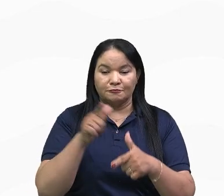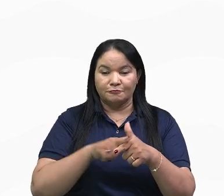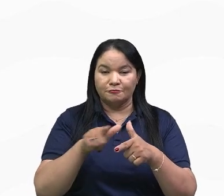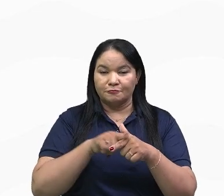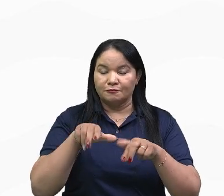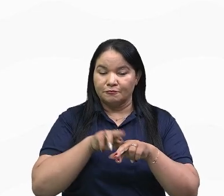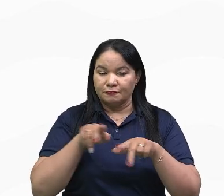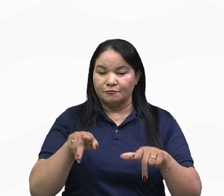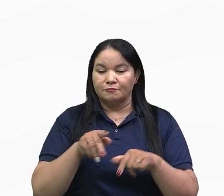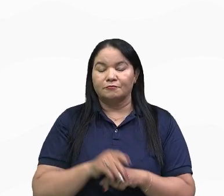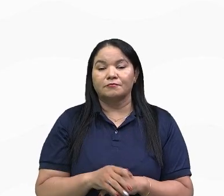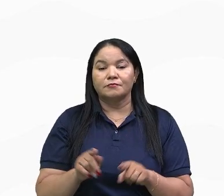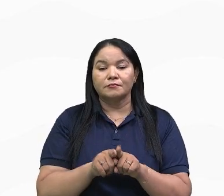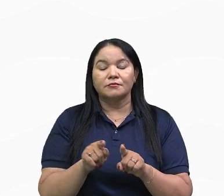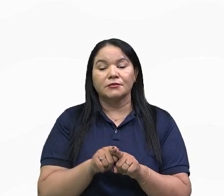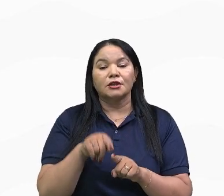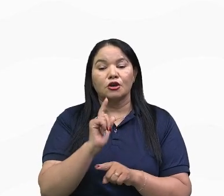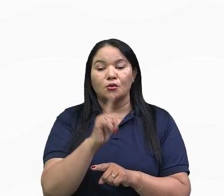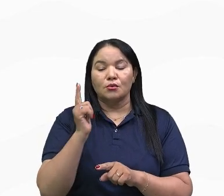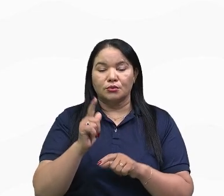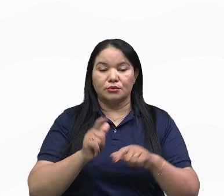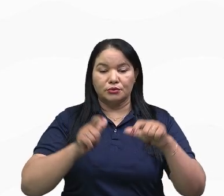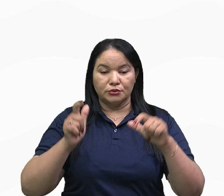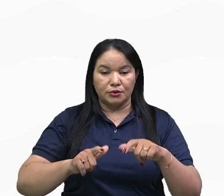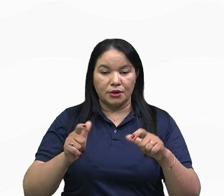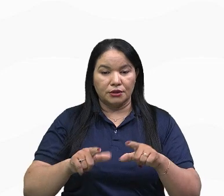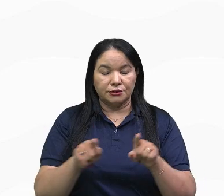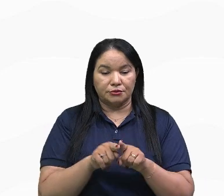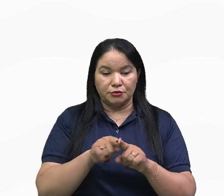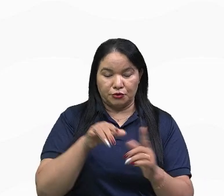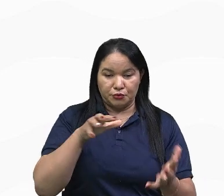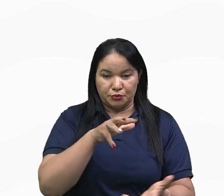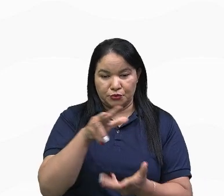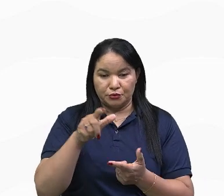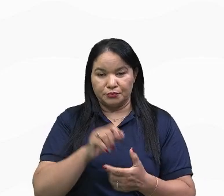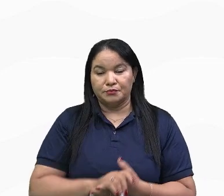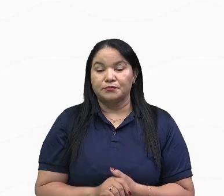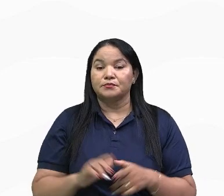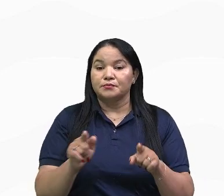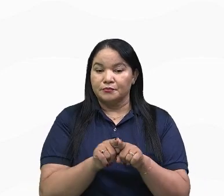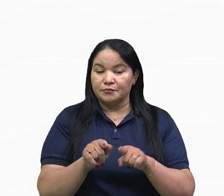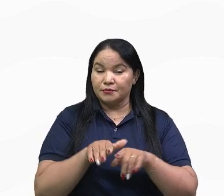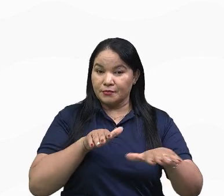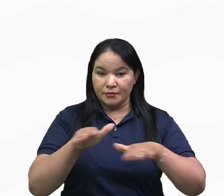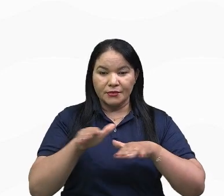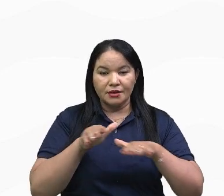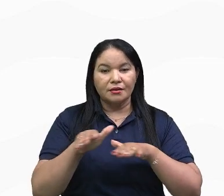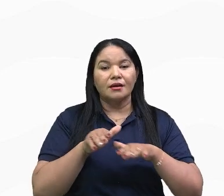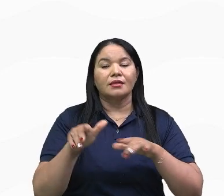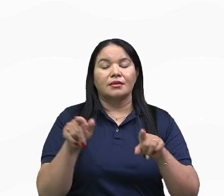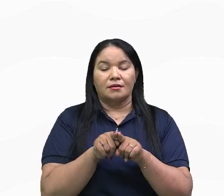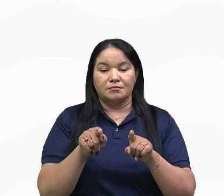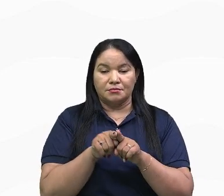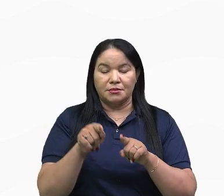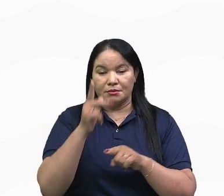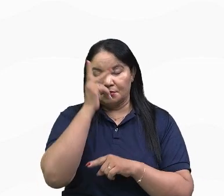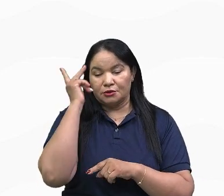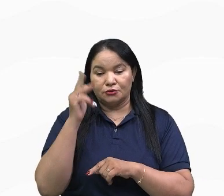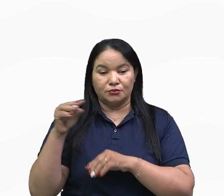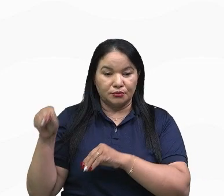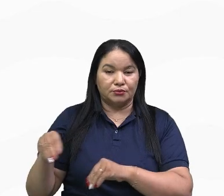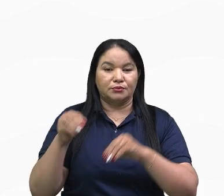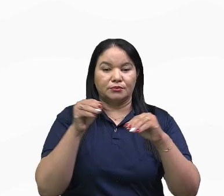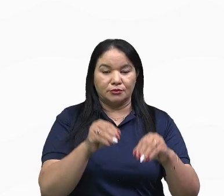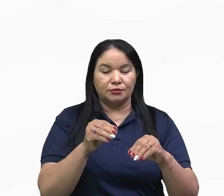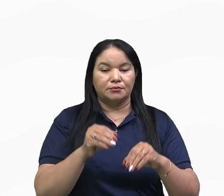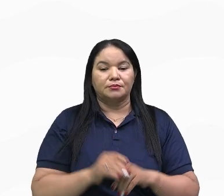também existem outros locais do mundo, né? Mas além do terremoto também faz as pessoas migrarem. Com né? certeza, o Haiti, né? Então, é